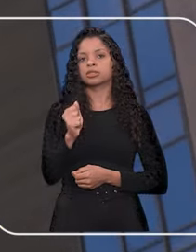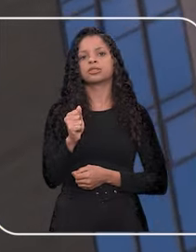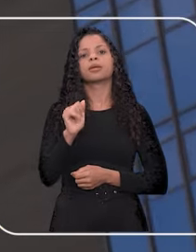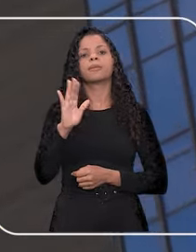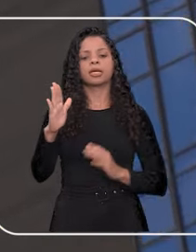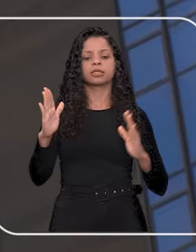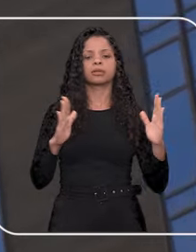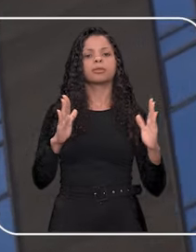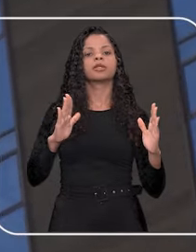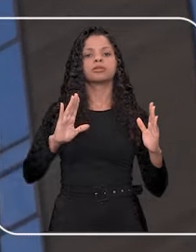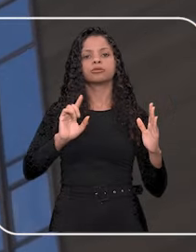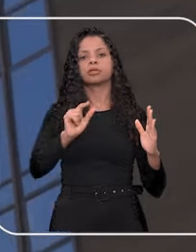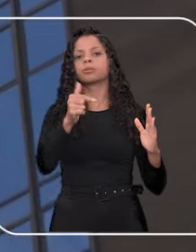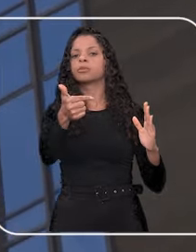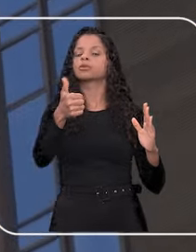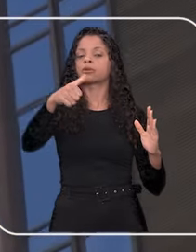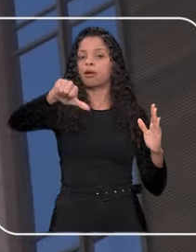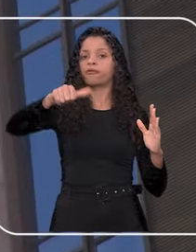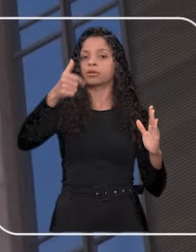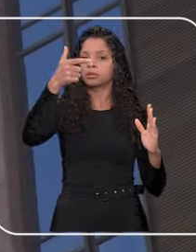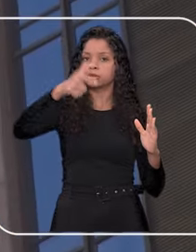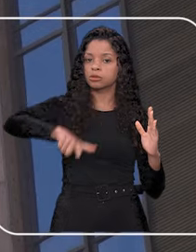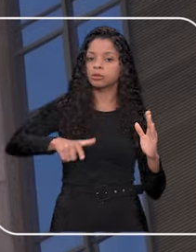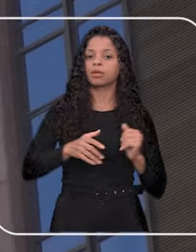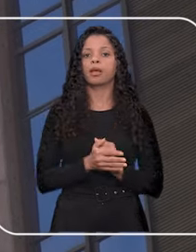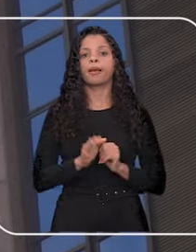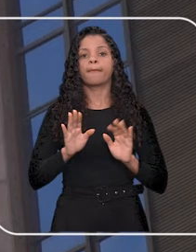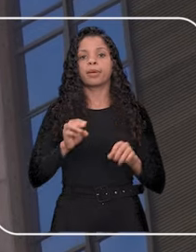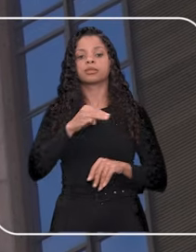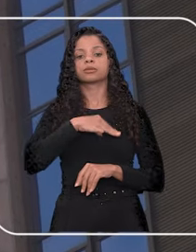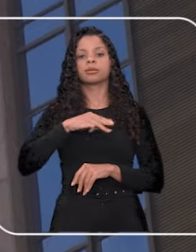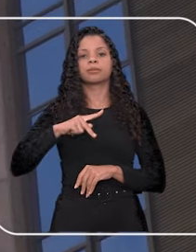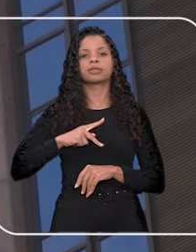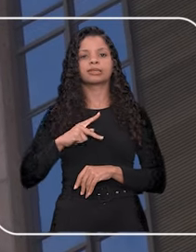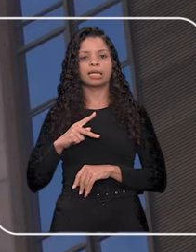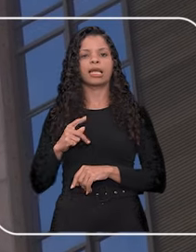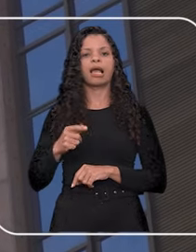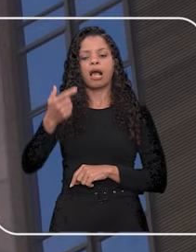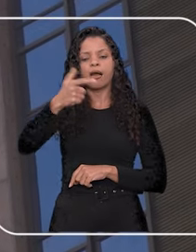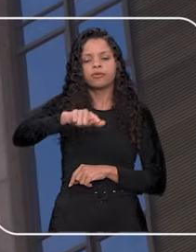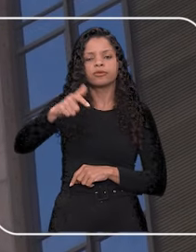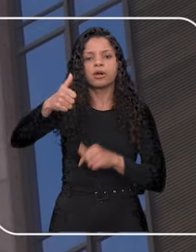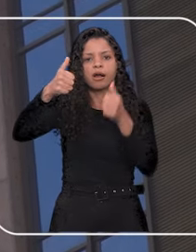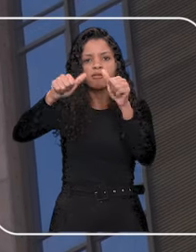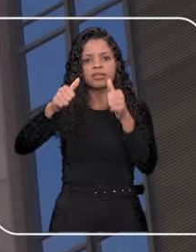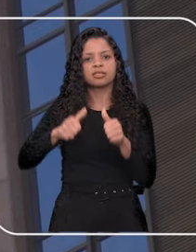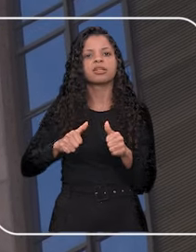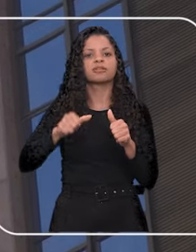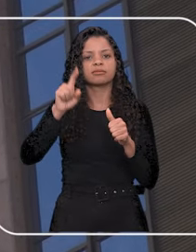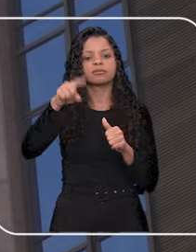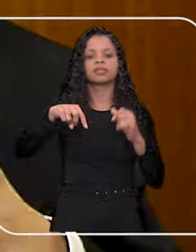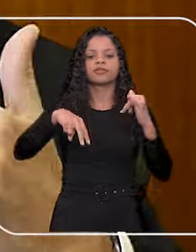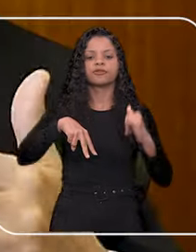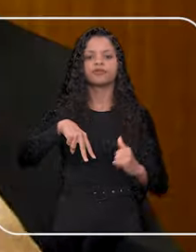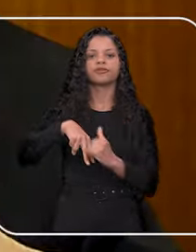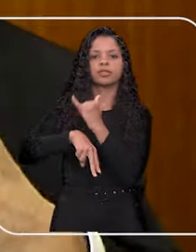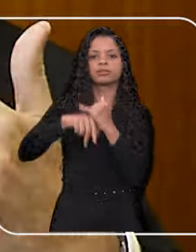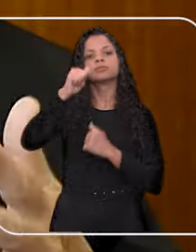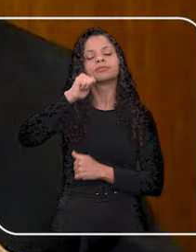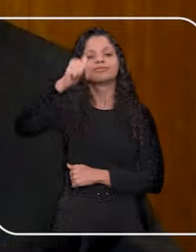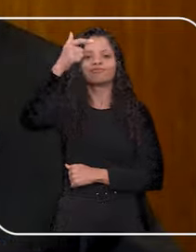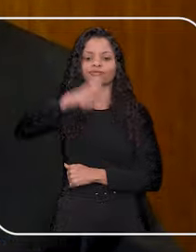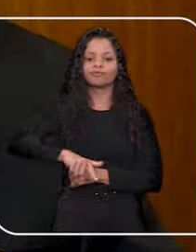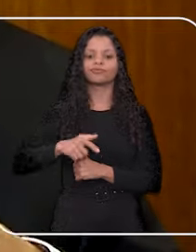serão reavaliadas para o MP a exigência de revisão periódica pode ocasionar a revitimização das mulheres a